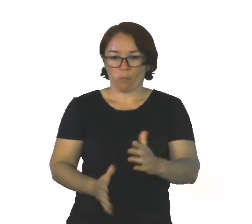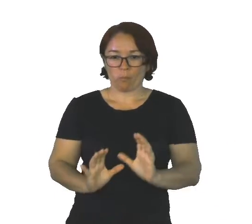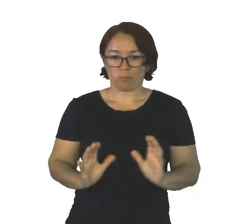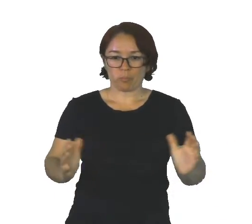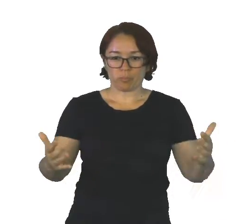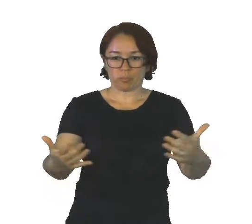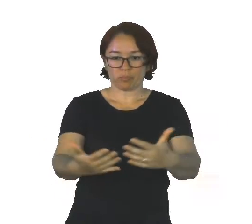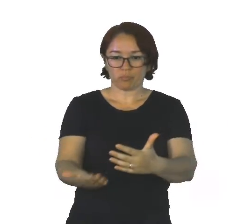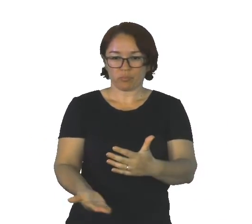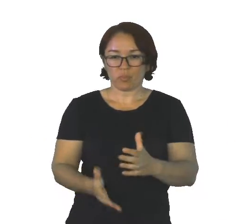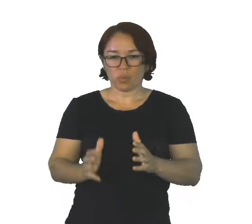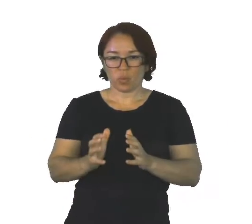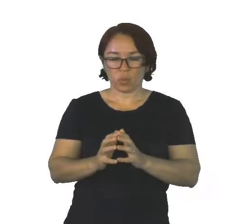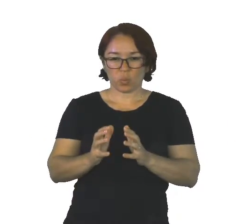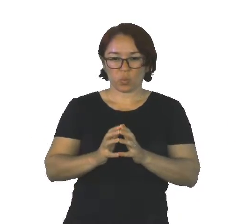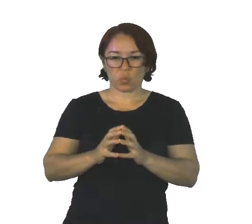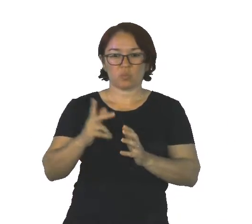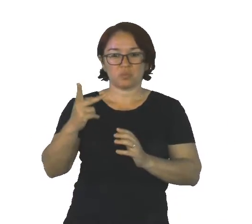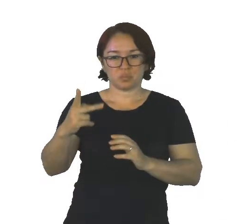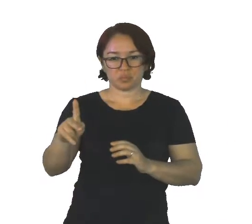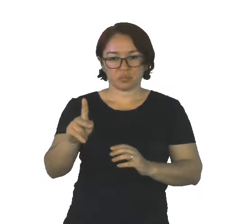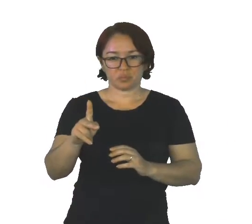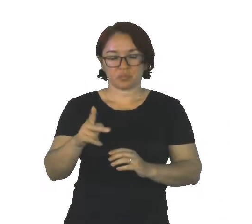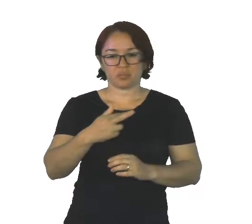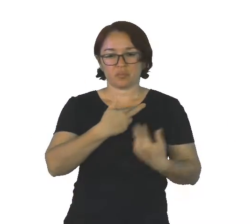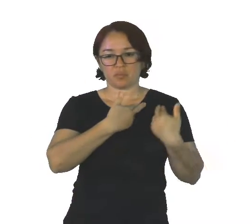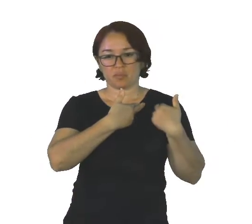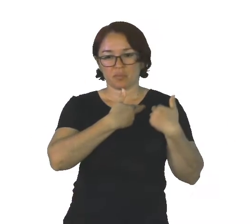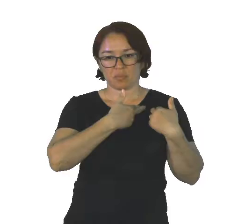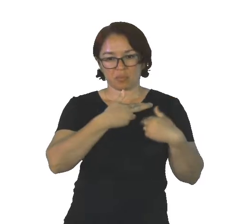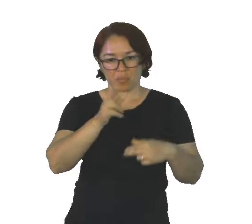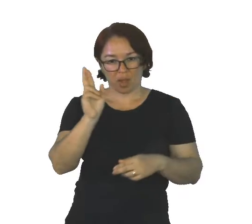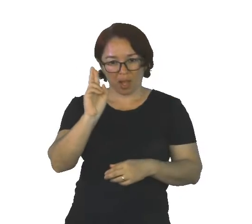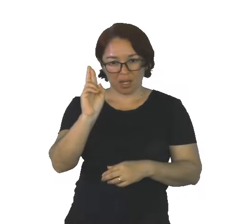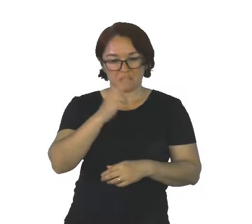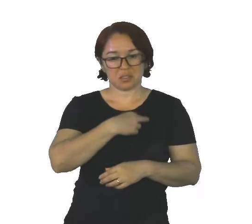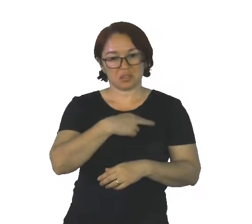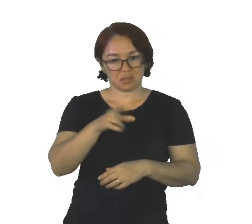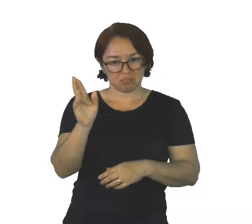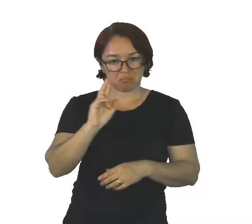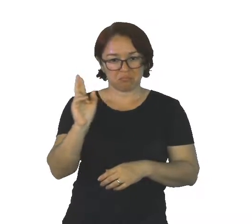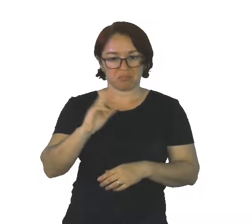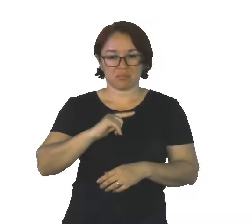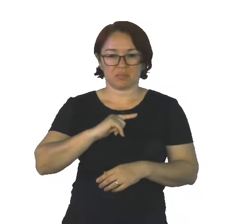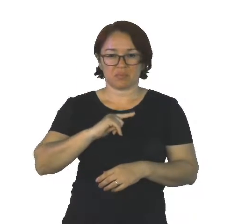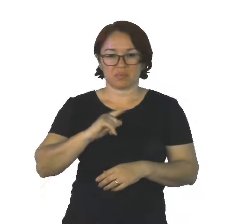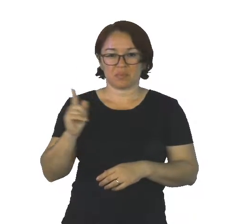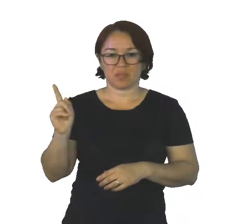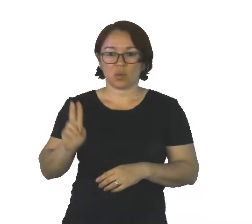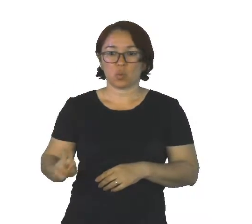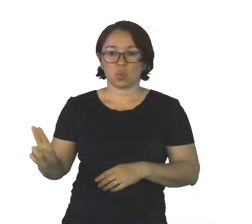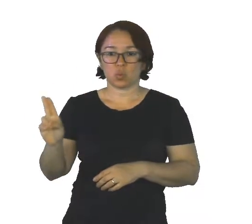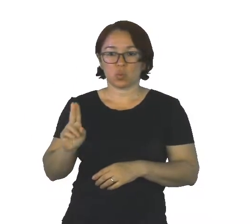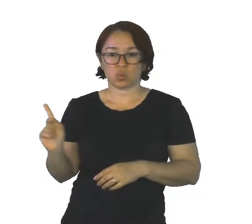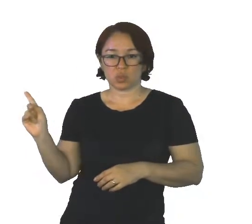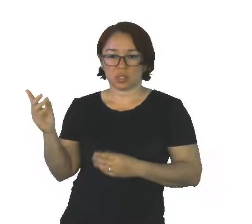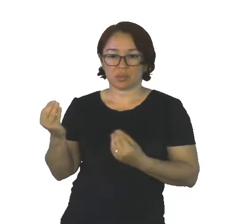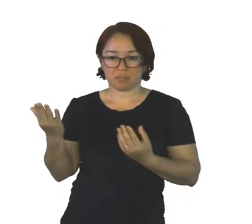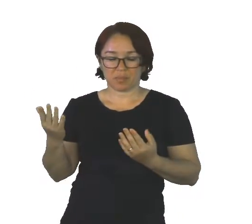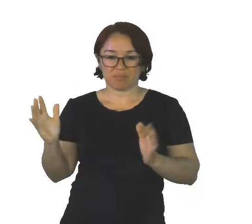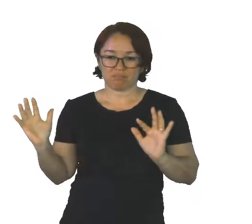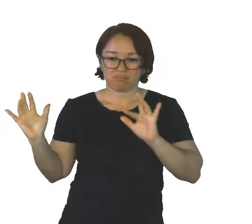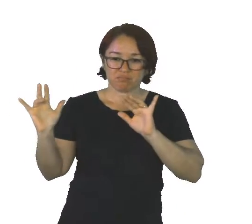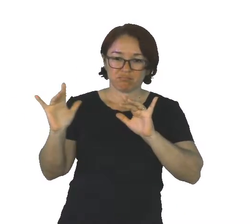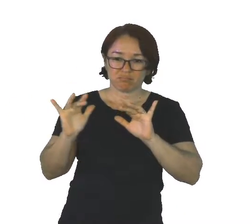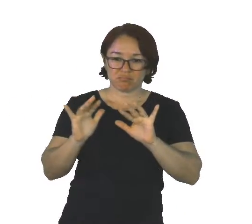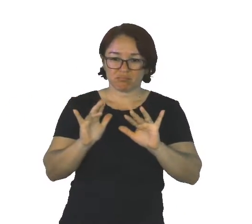ritualistas. Essas rodas de madeira com desenhos de personagens mitológicos são usados em rituais religiosos. E